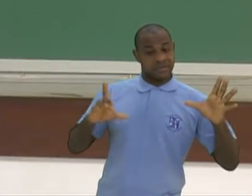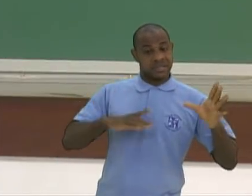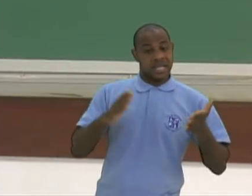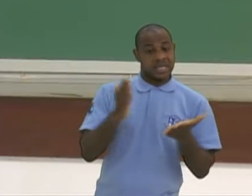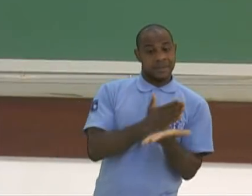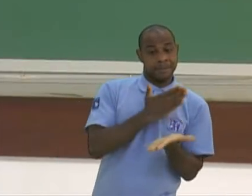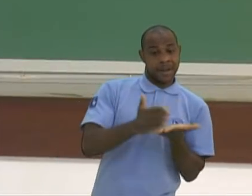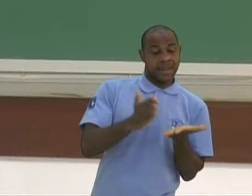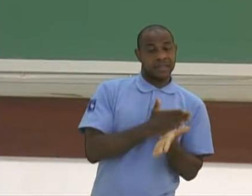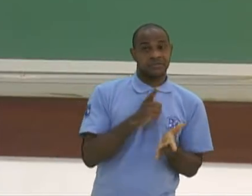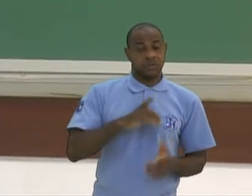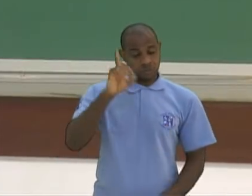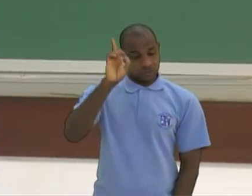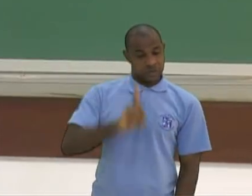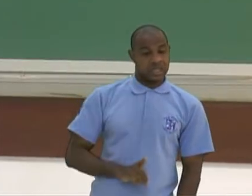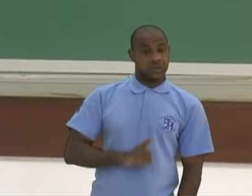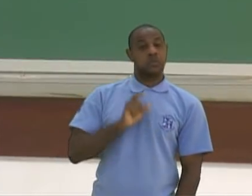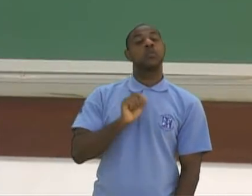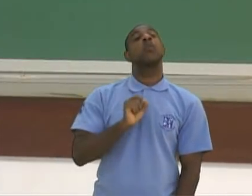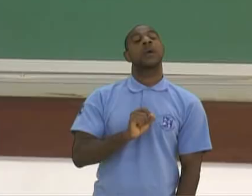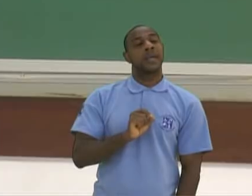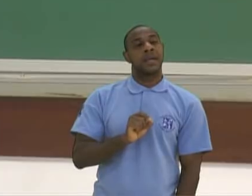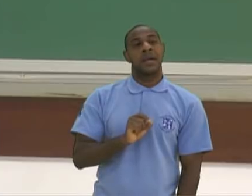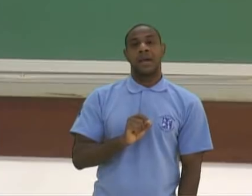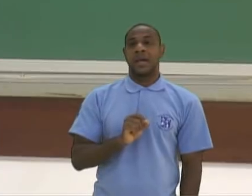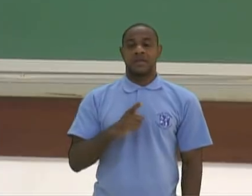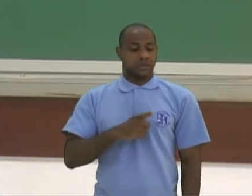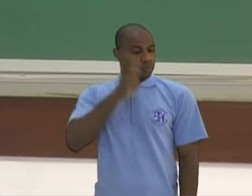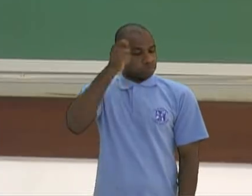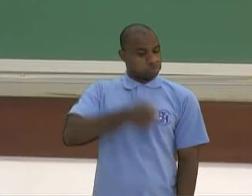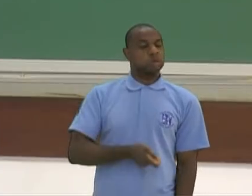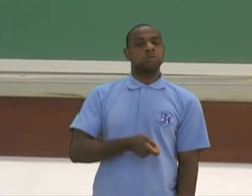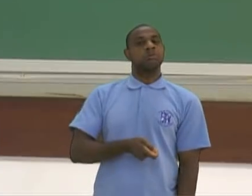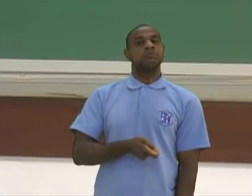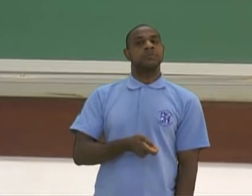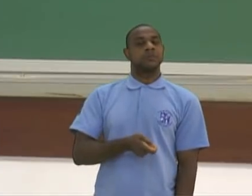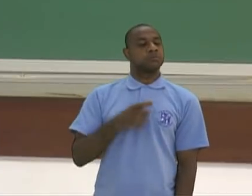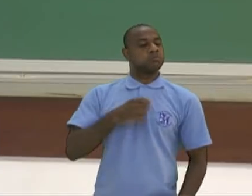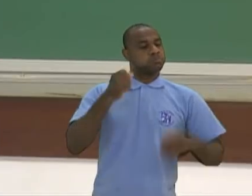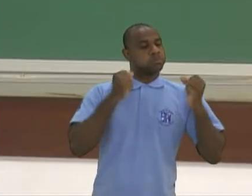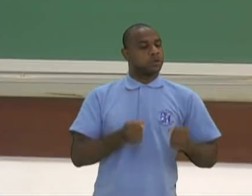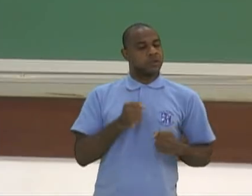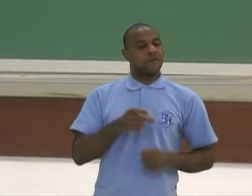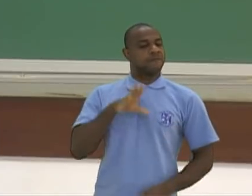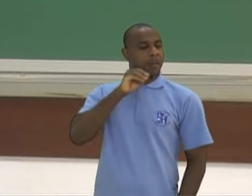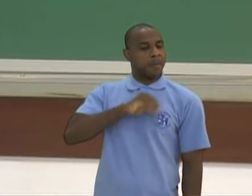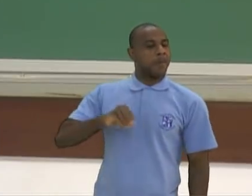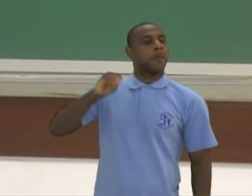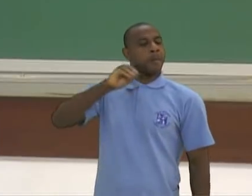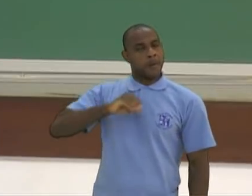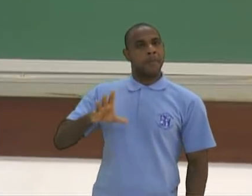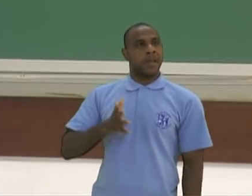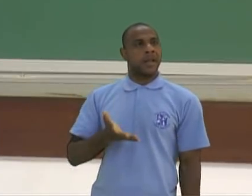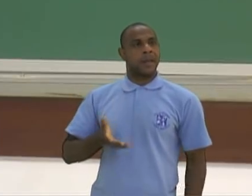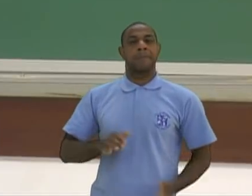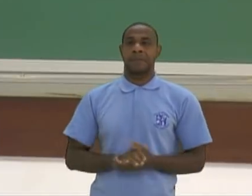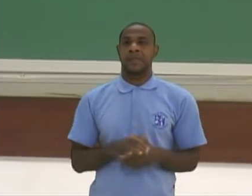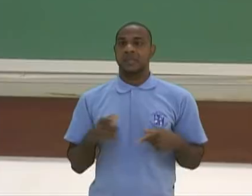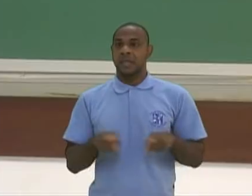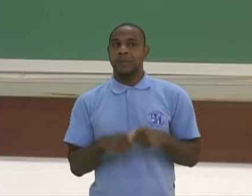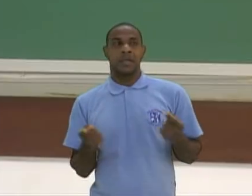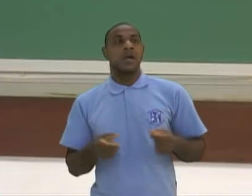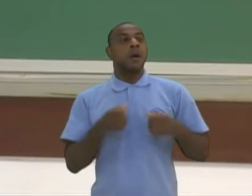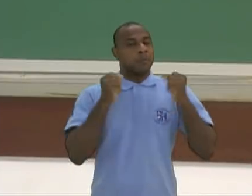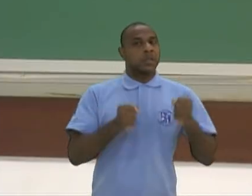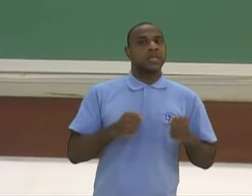separação, elas tinham direito de separação, tinham mais autonomia, até mesmo de poder falar alguma coisa, desculpe a redundância, né?